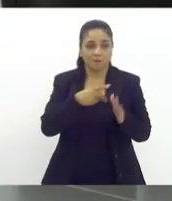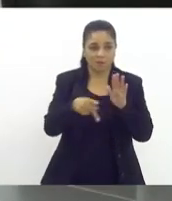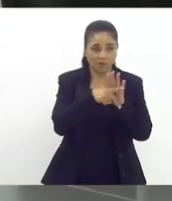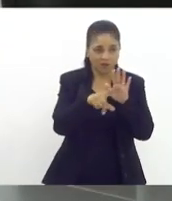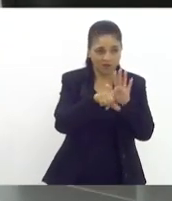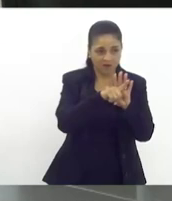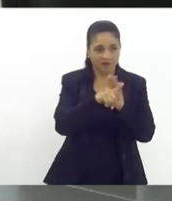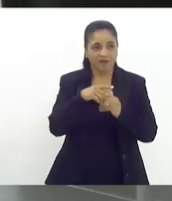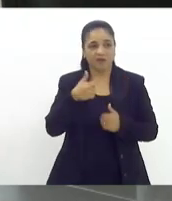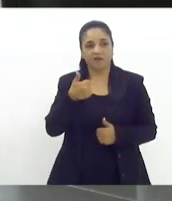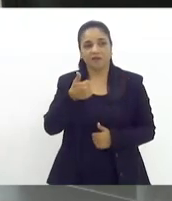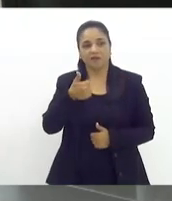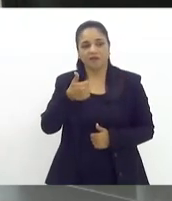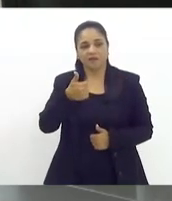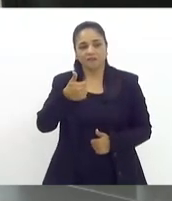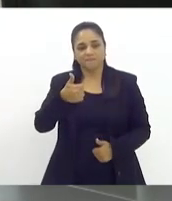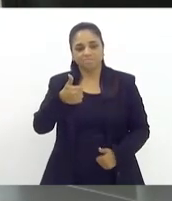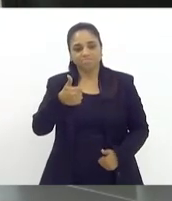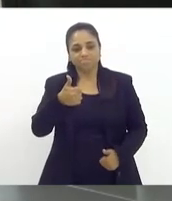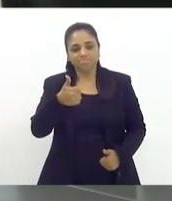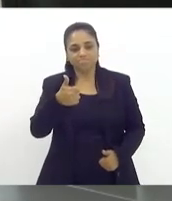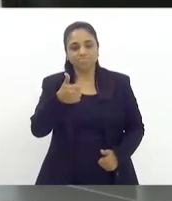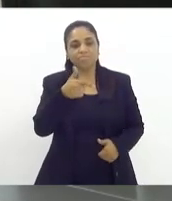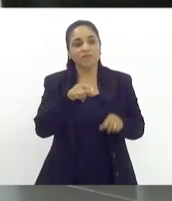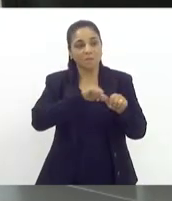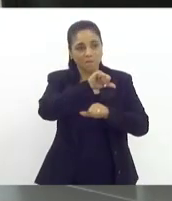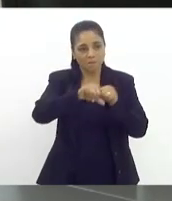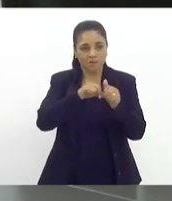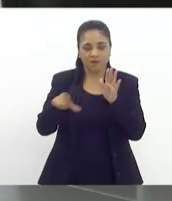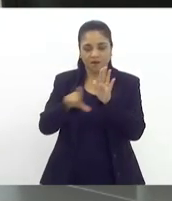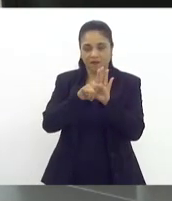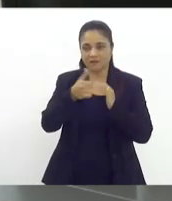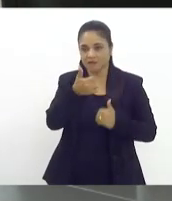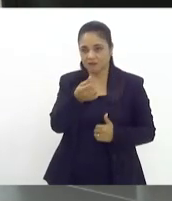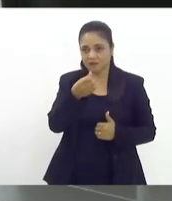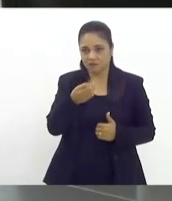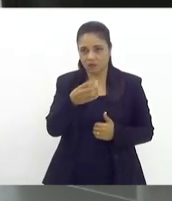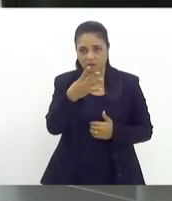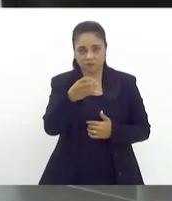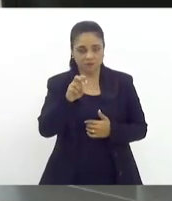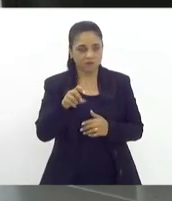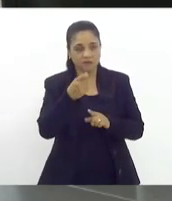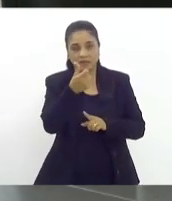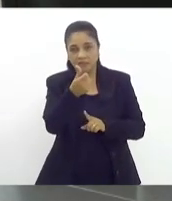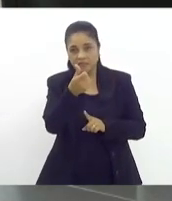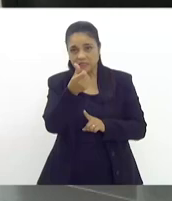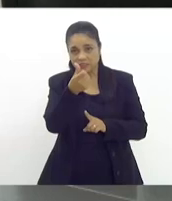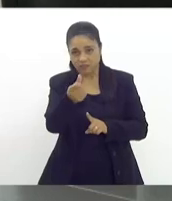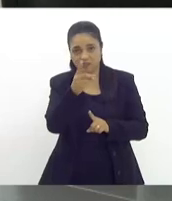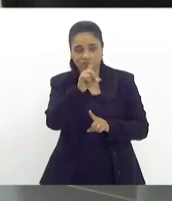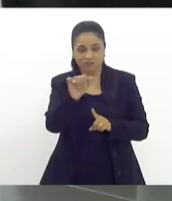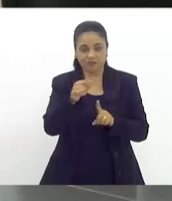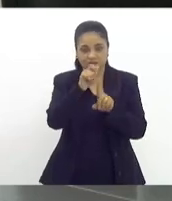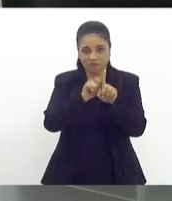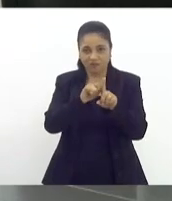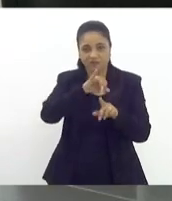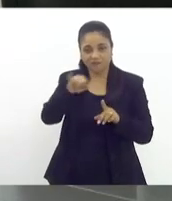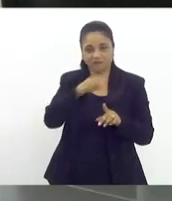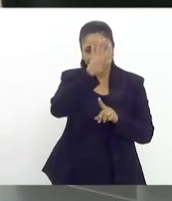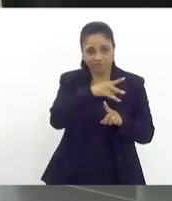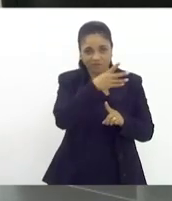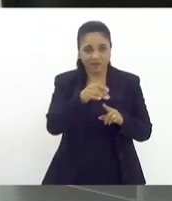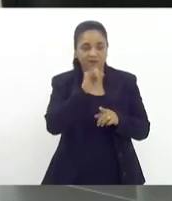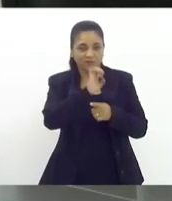14.98 de 23, de autoria do deputado Fred Pacheco, que altera o anexo da Lei 5.645, de 6 de janeiro de 2010, para incluir no calendário oficial do Estado do Rio de Janeiro